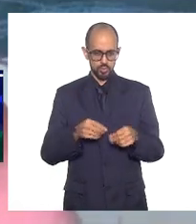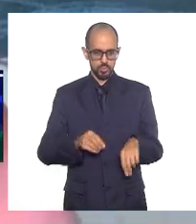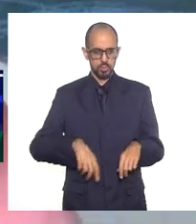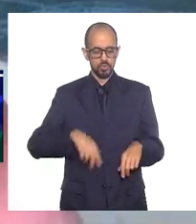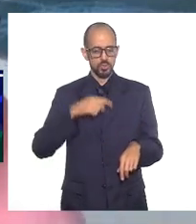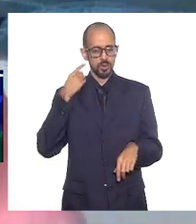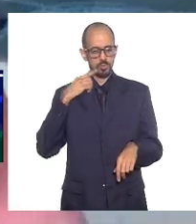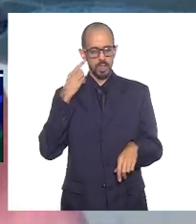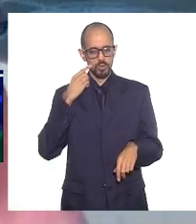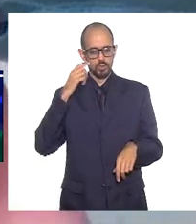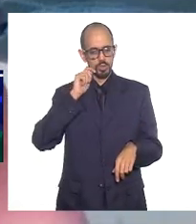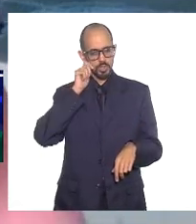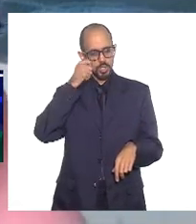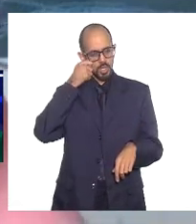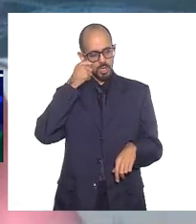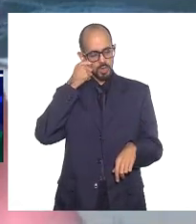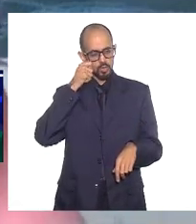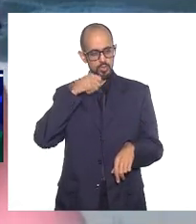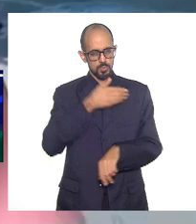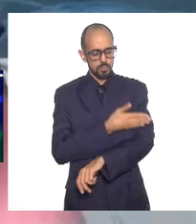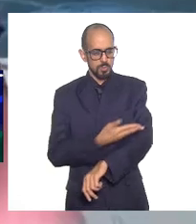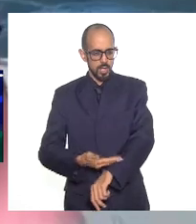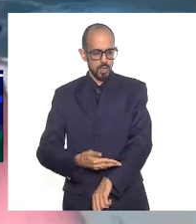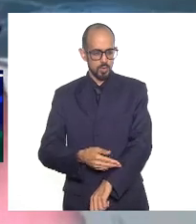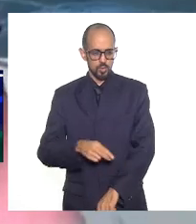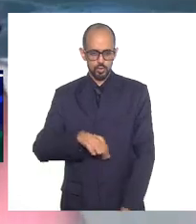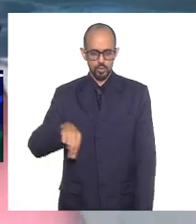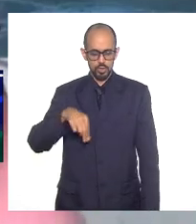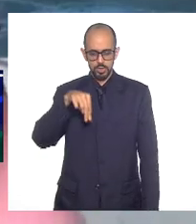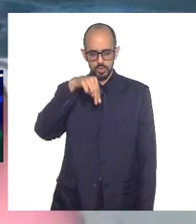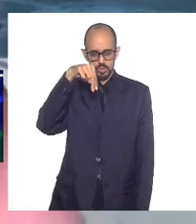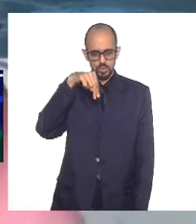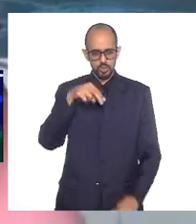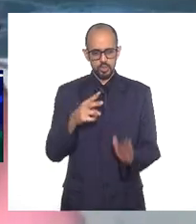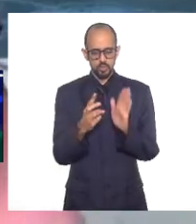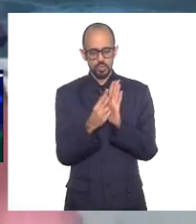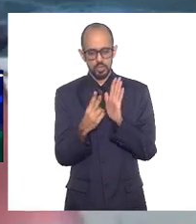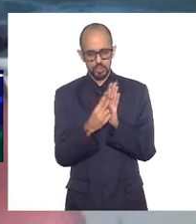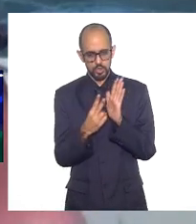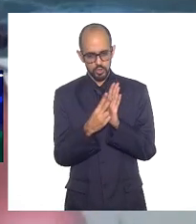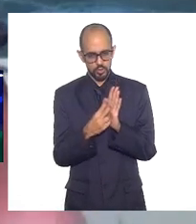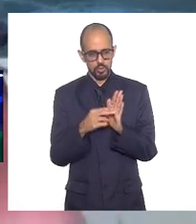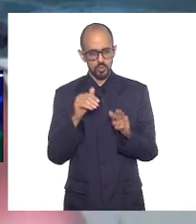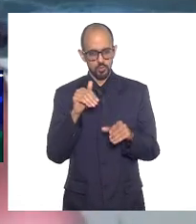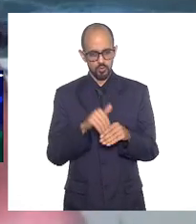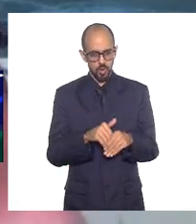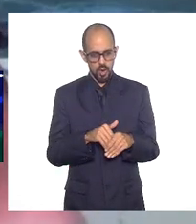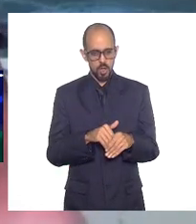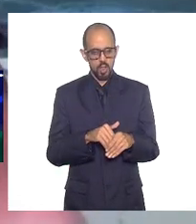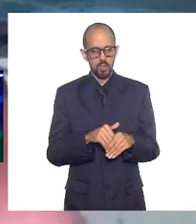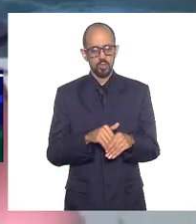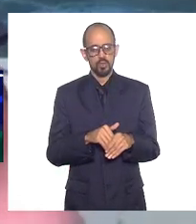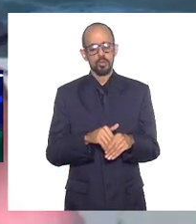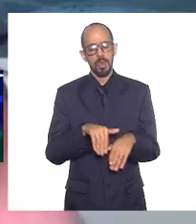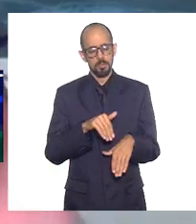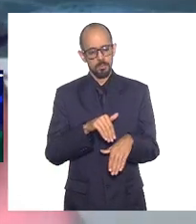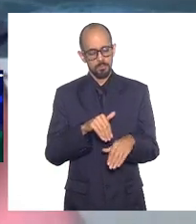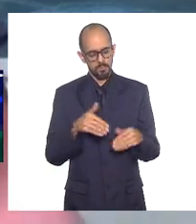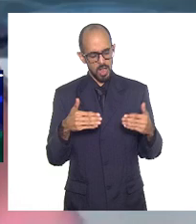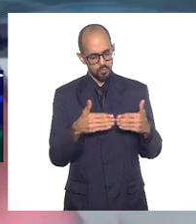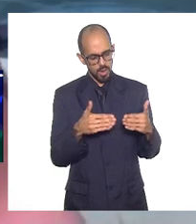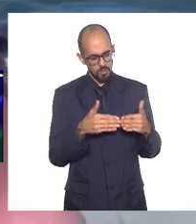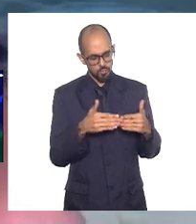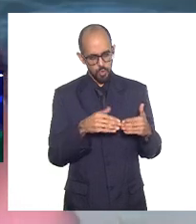negros, brancos, nordestinos, indígenas, todos. Então, o voto ao projeto é mais que favorável e